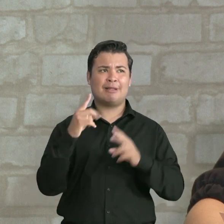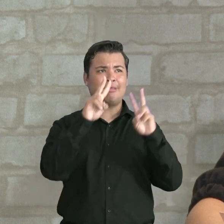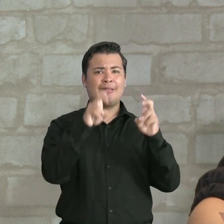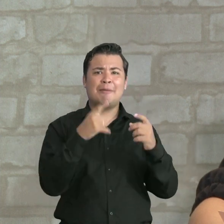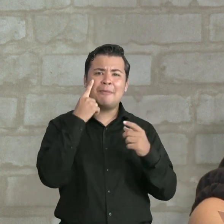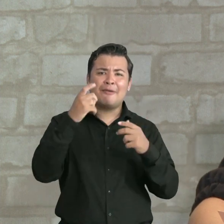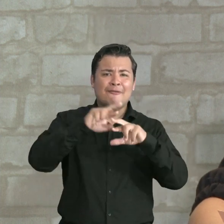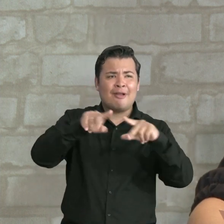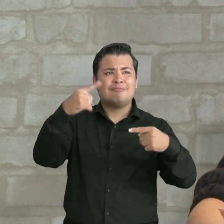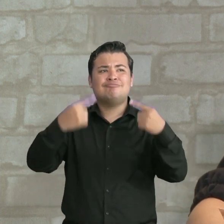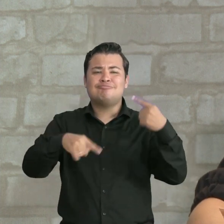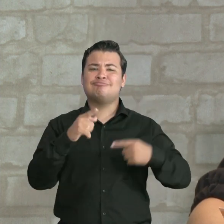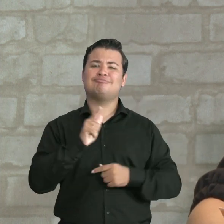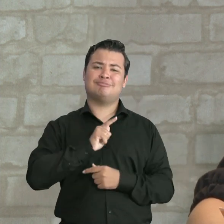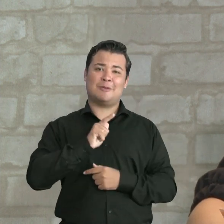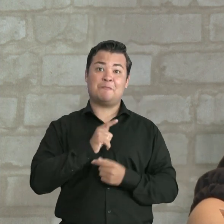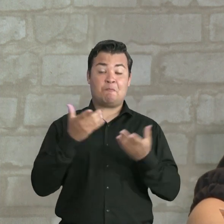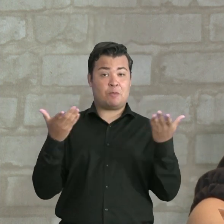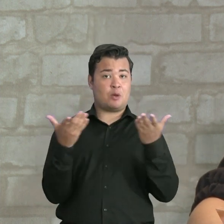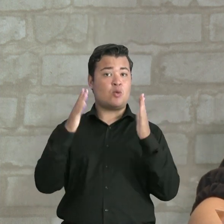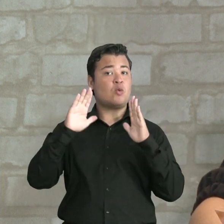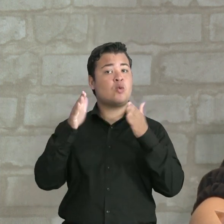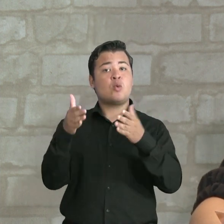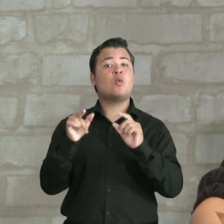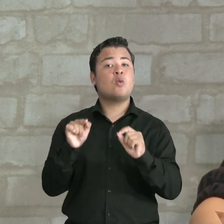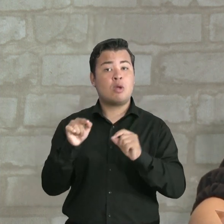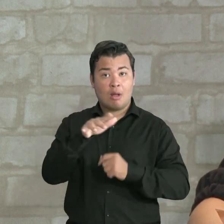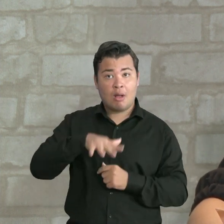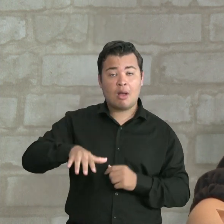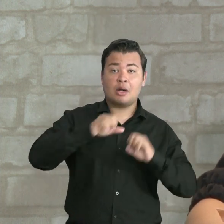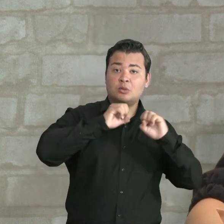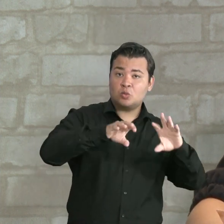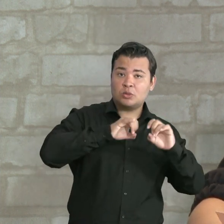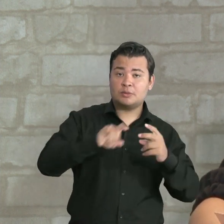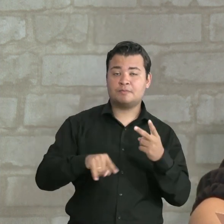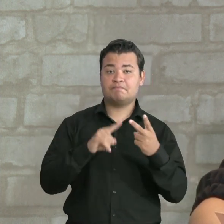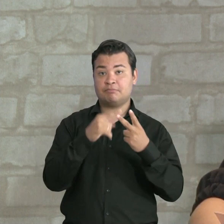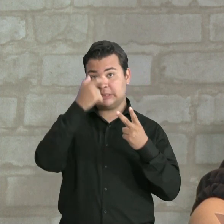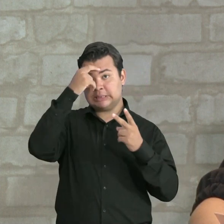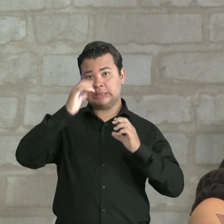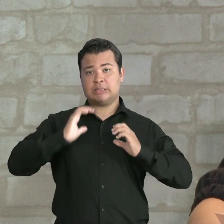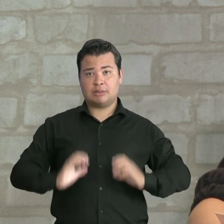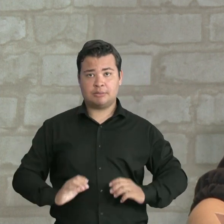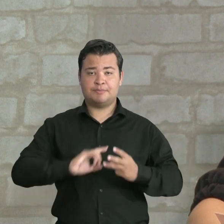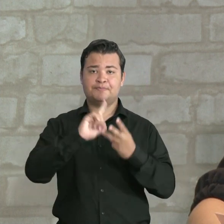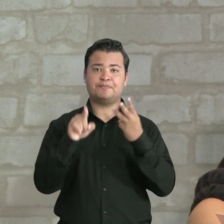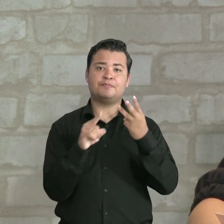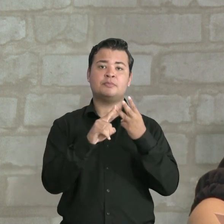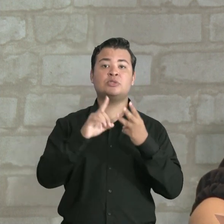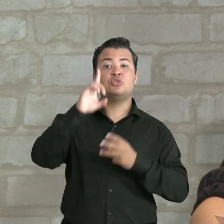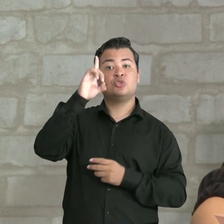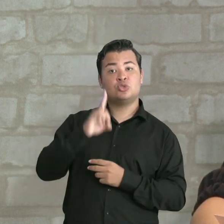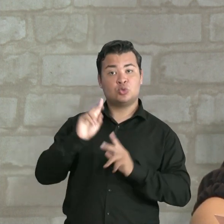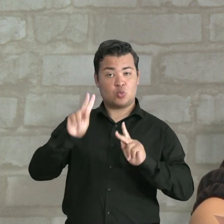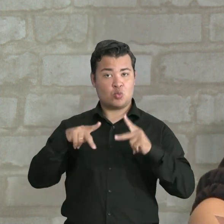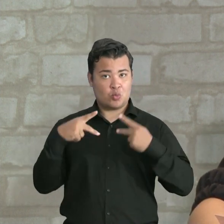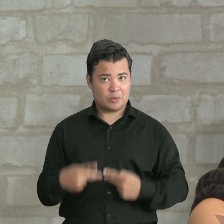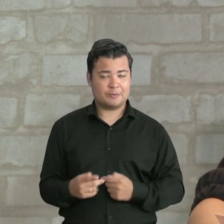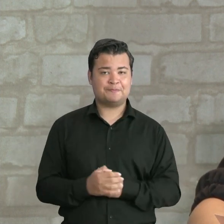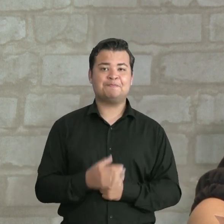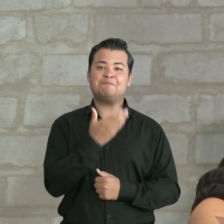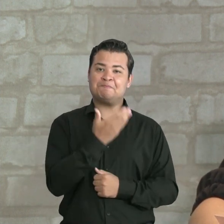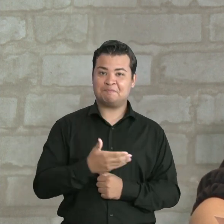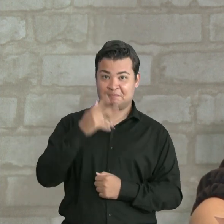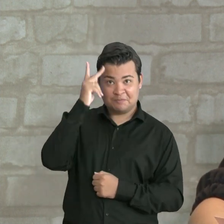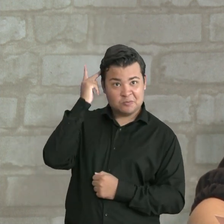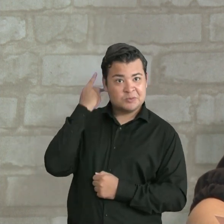você. Hoje nós vamos focar na educação, cidadania e direitos humanos. Eu sou a Camila